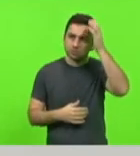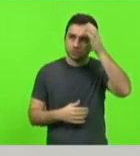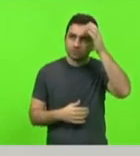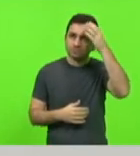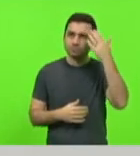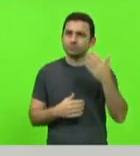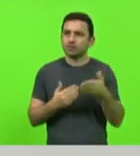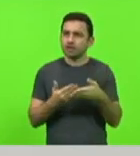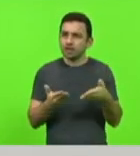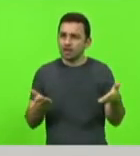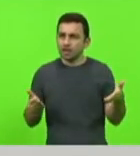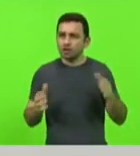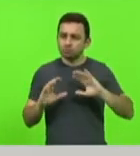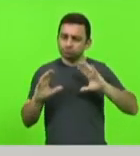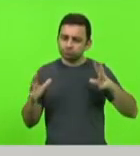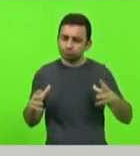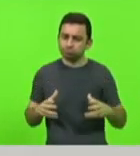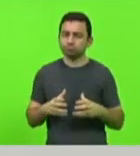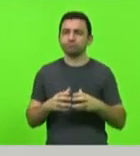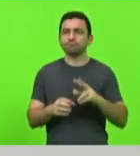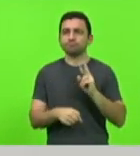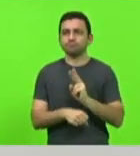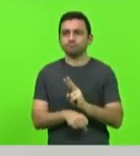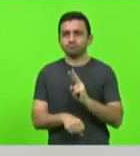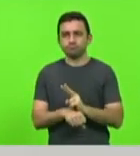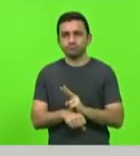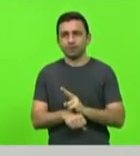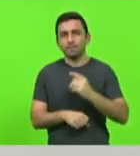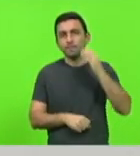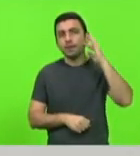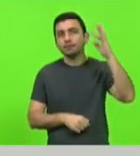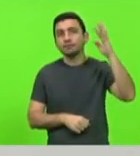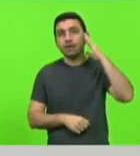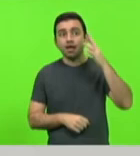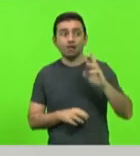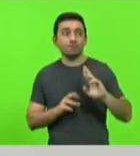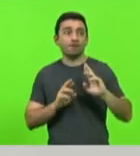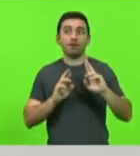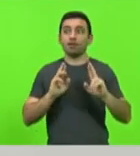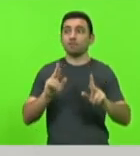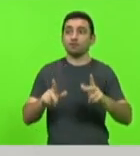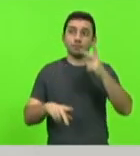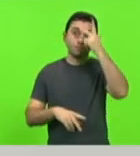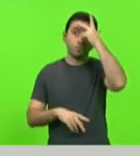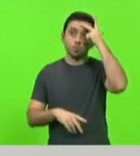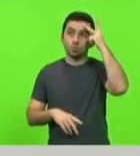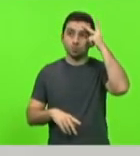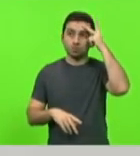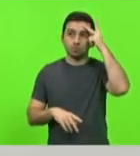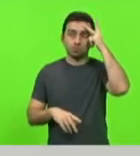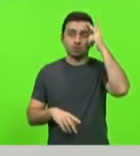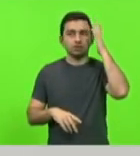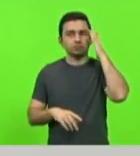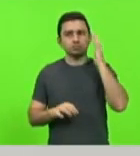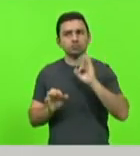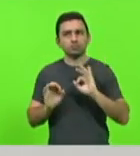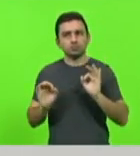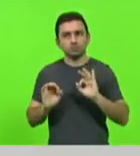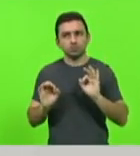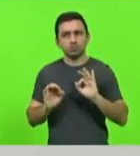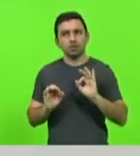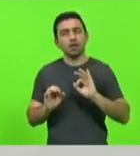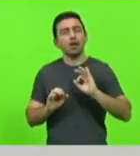consciência coletiva de proteger e não achar que são diferentes essas pessoas. Mas cada vez mais temos que, além